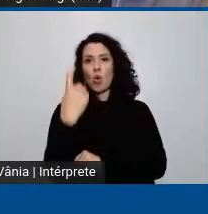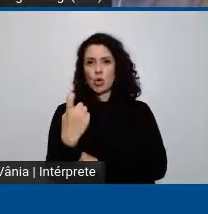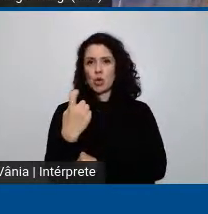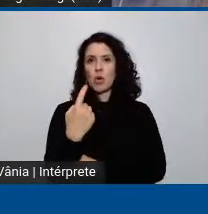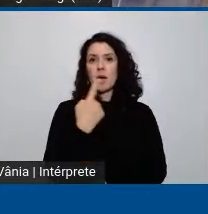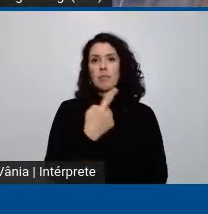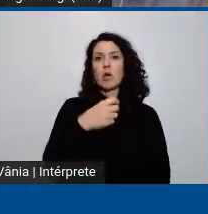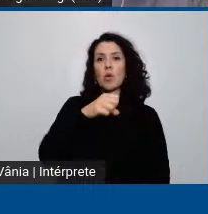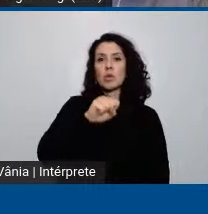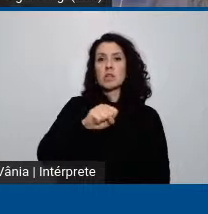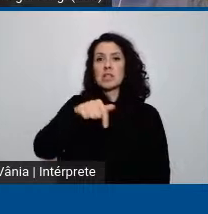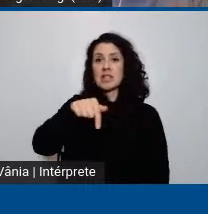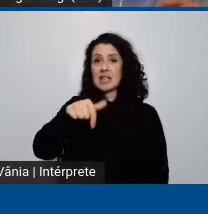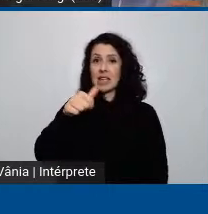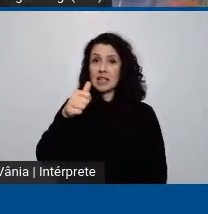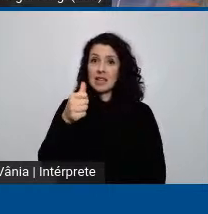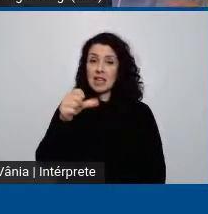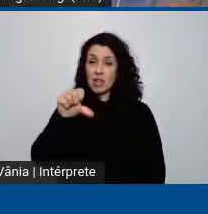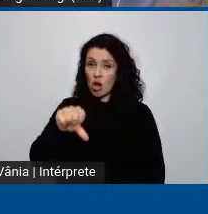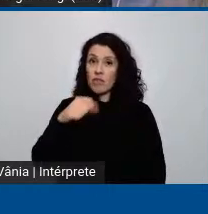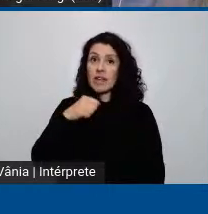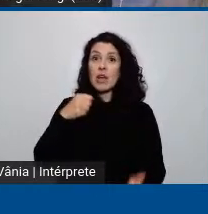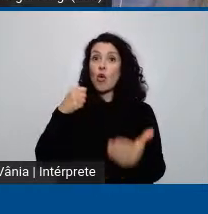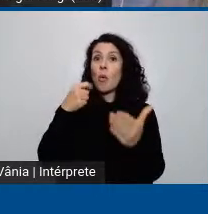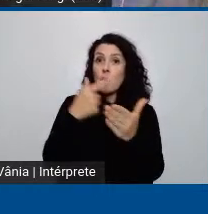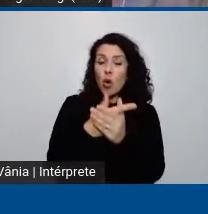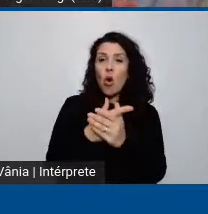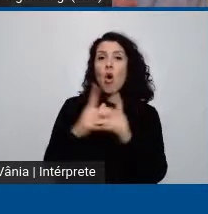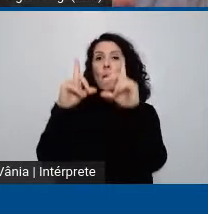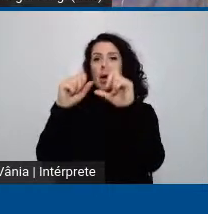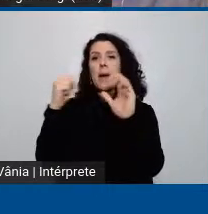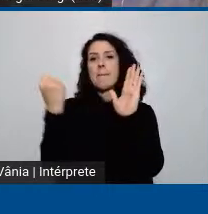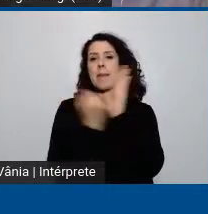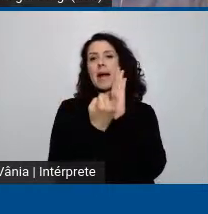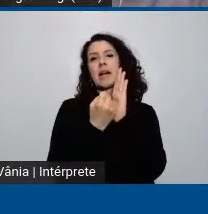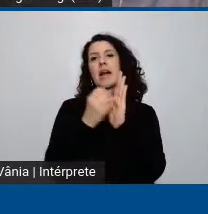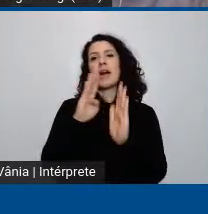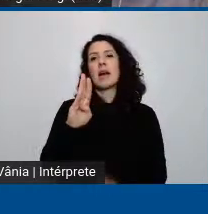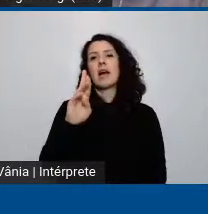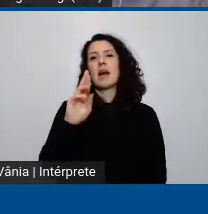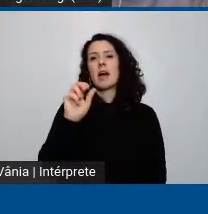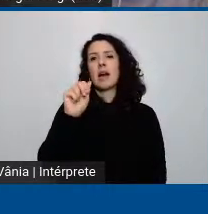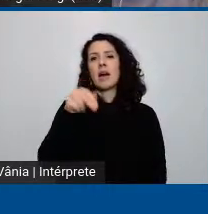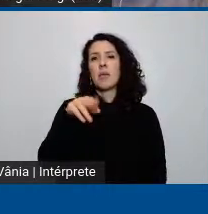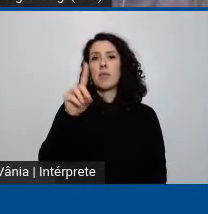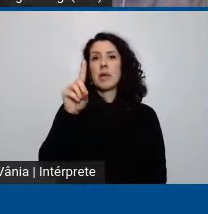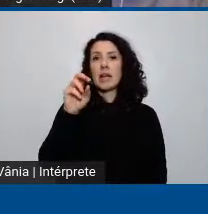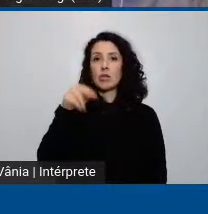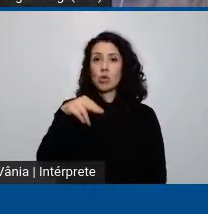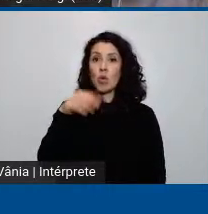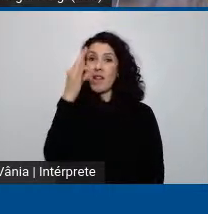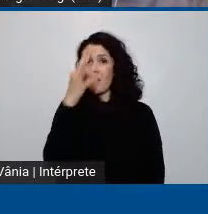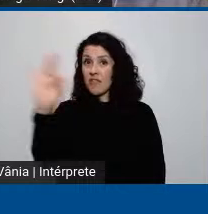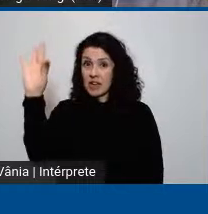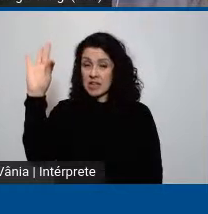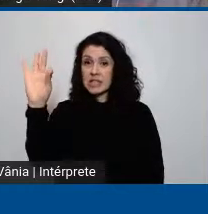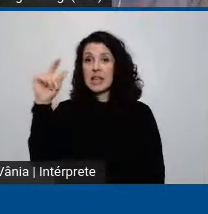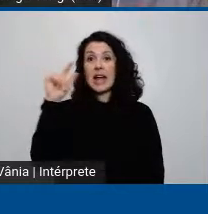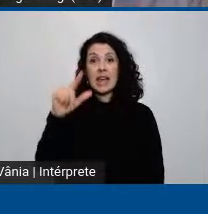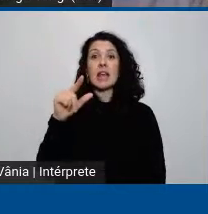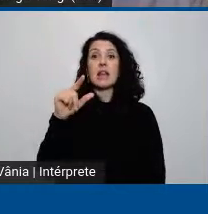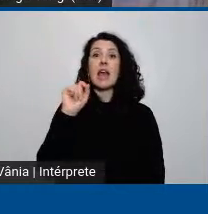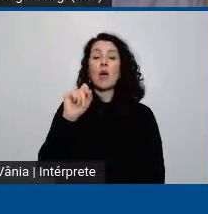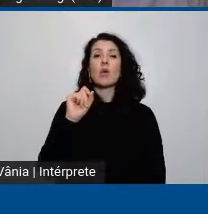1879, adquiriu uma câmera, a câmera Brandon, na França, que é uma câmera panorâmica de varredura, né, que ele apresenta no